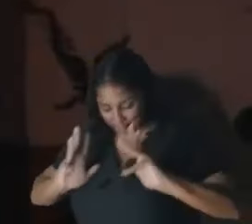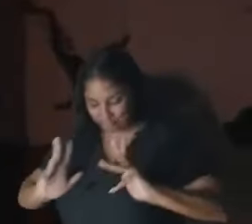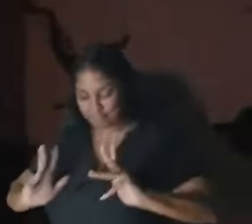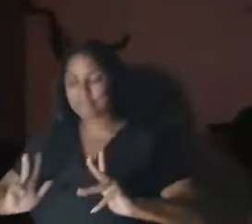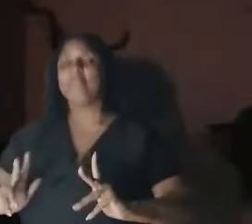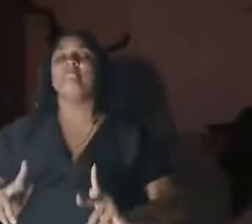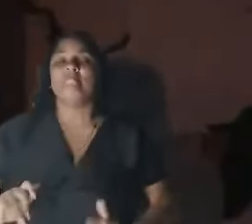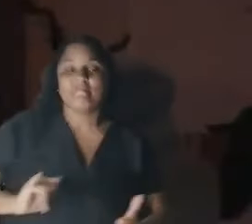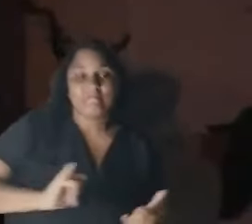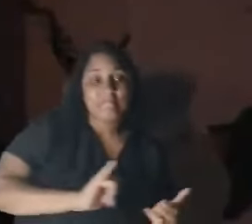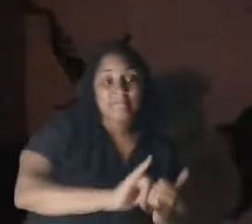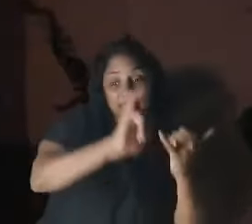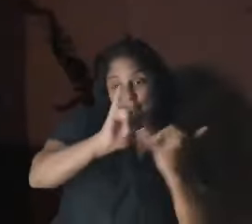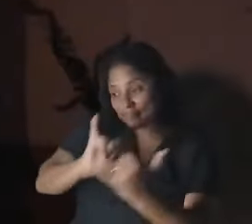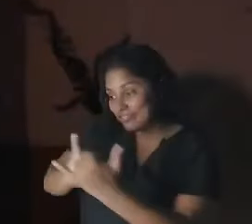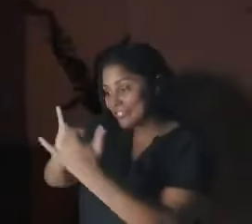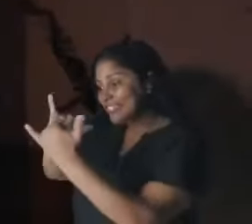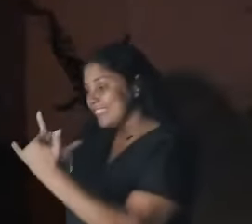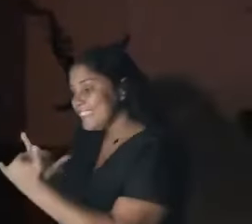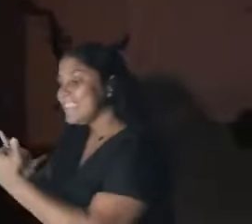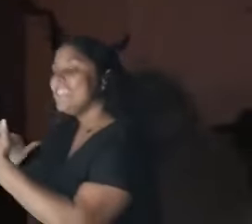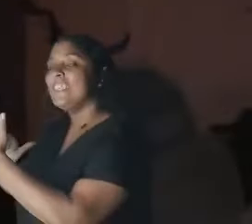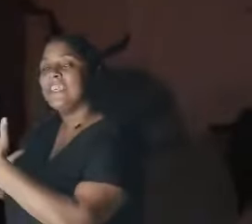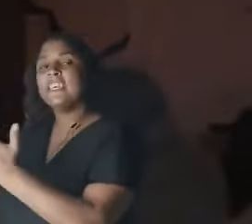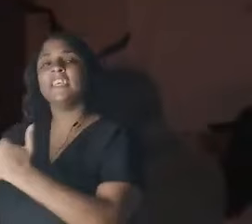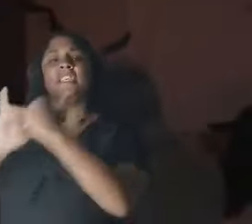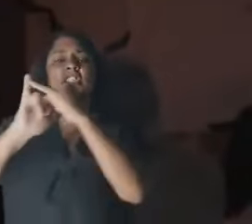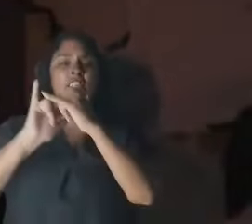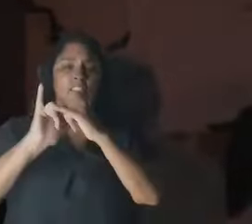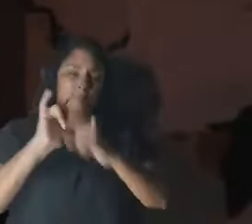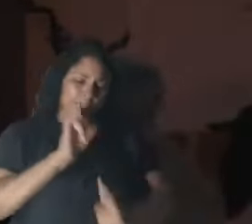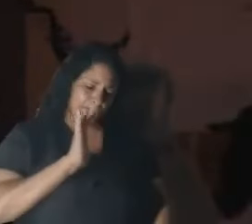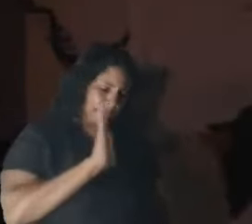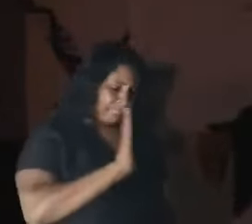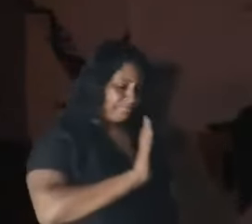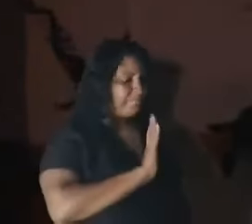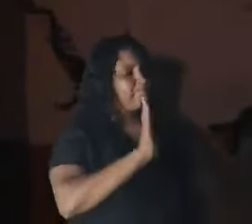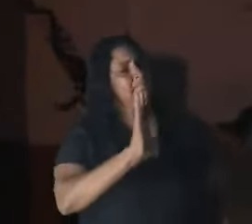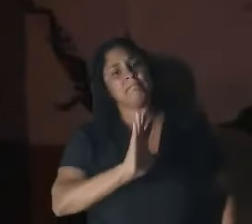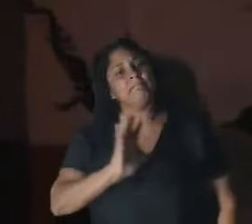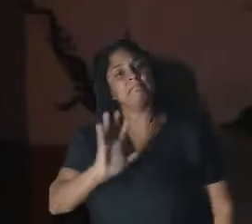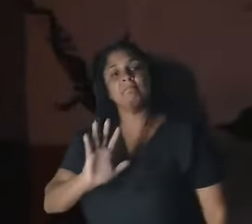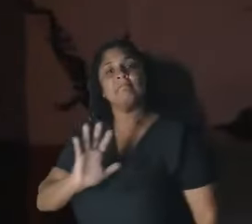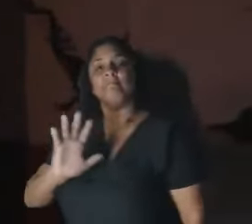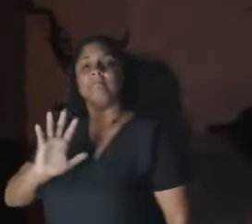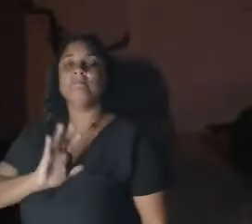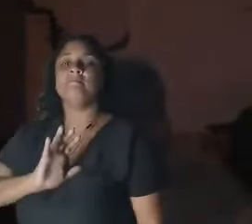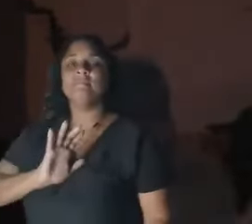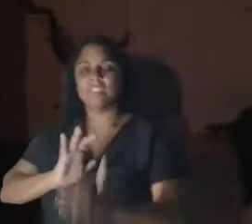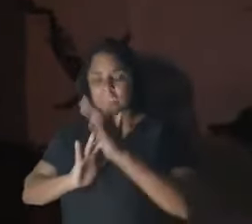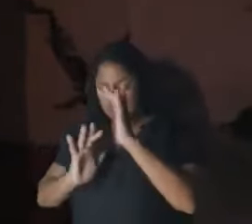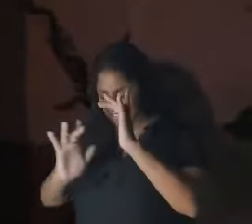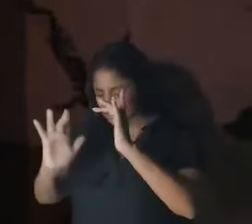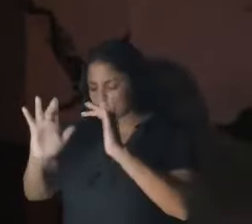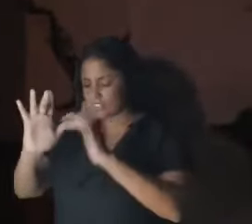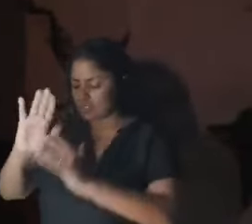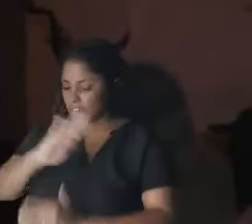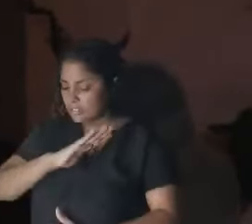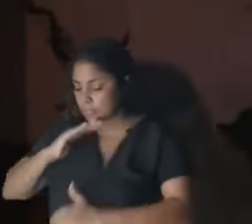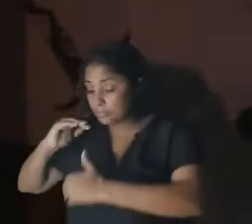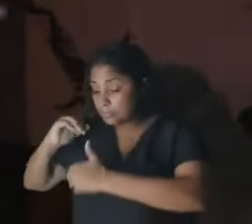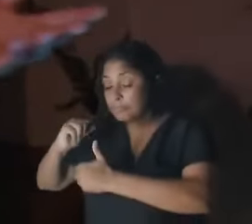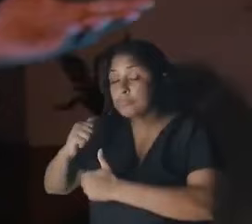todos perdoa. Foi por amor que deu sua vida.